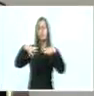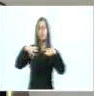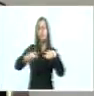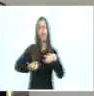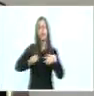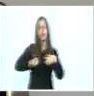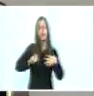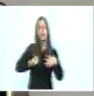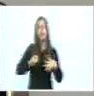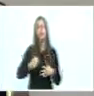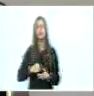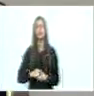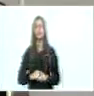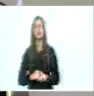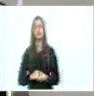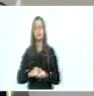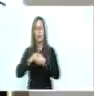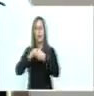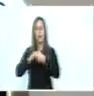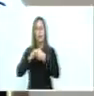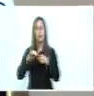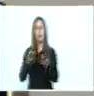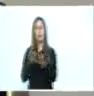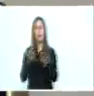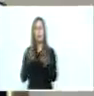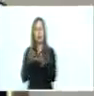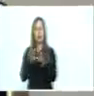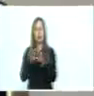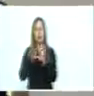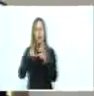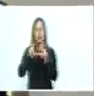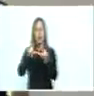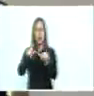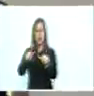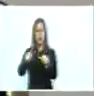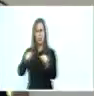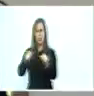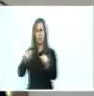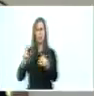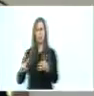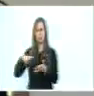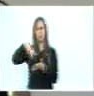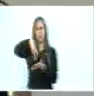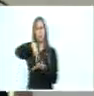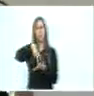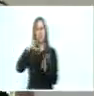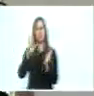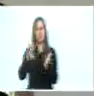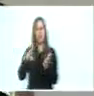Eu cumprimento aqui os que fizeram uso dessa tribuna.